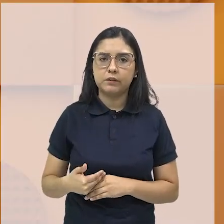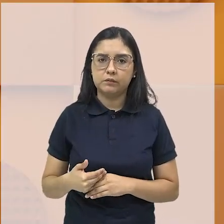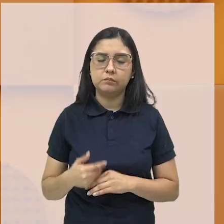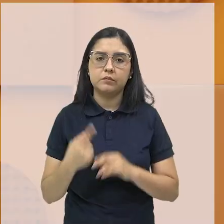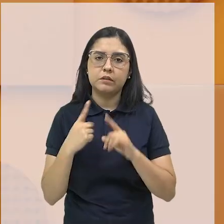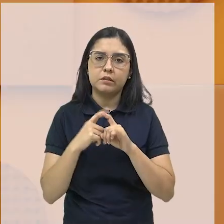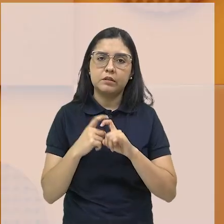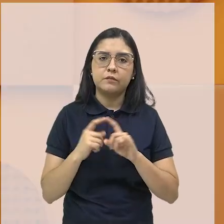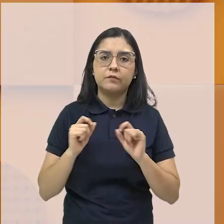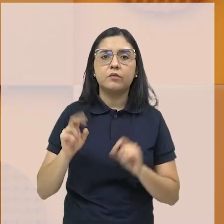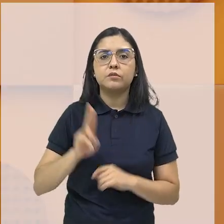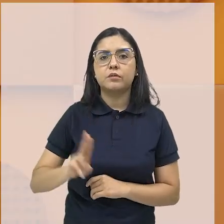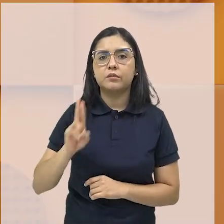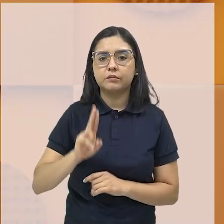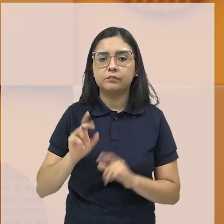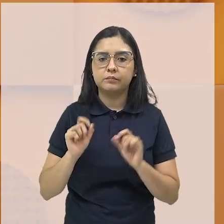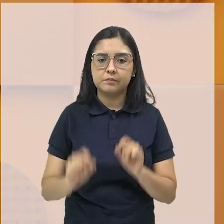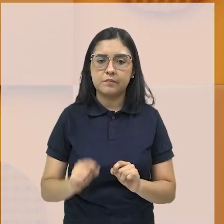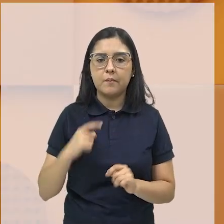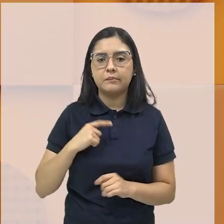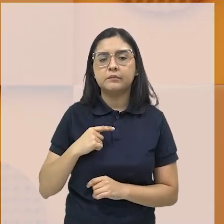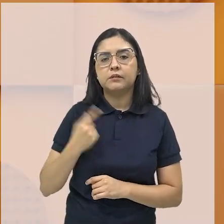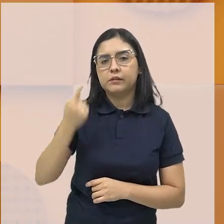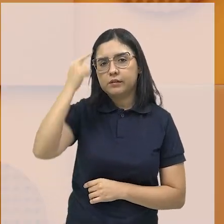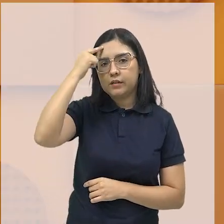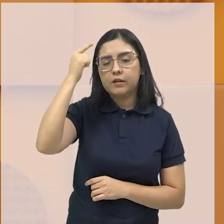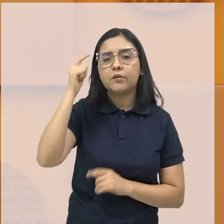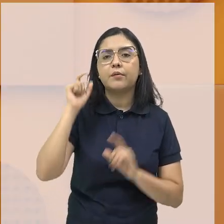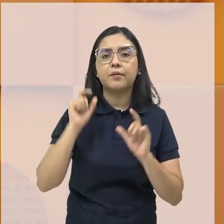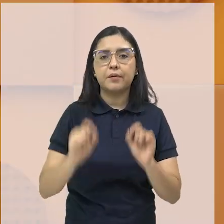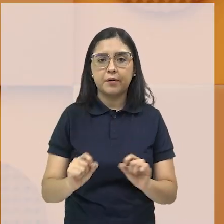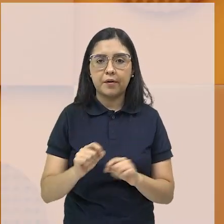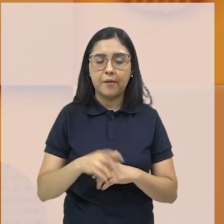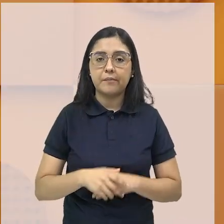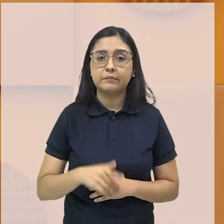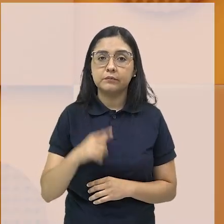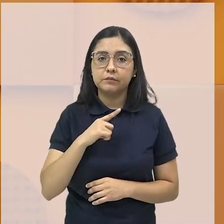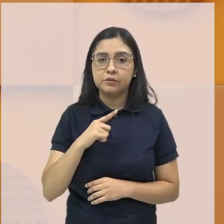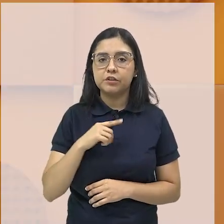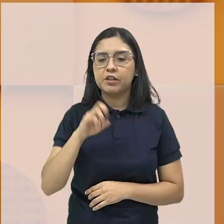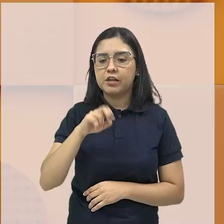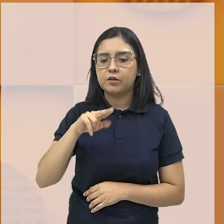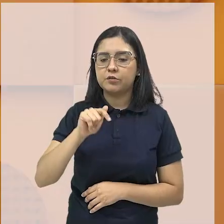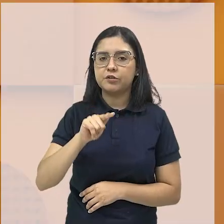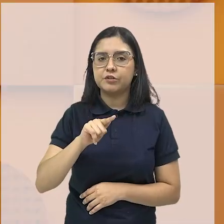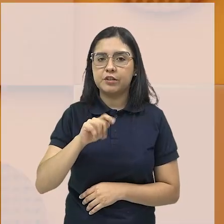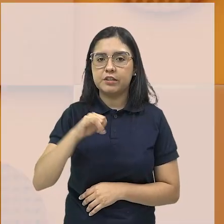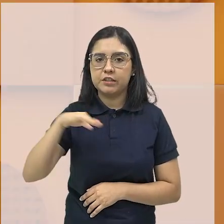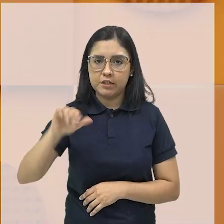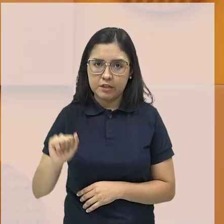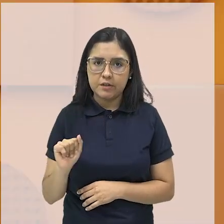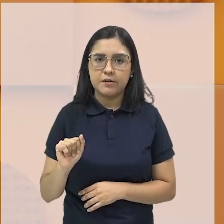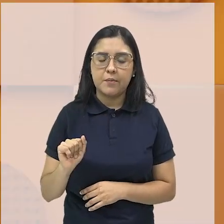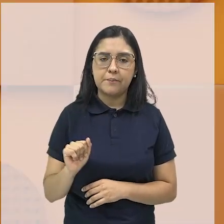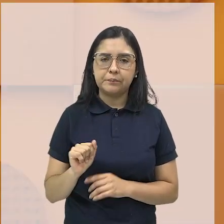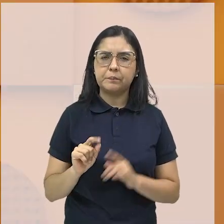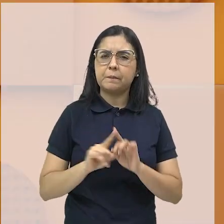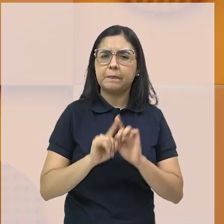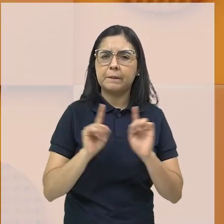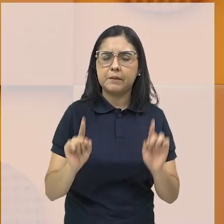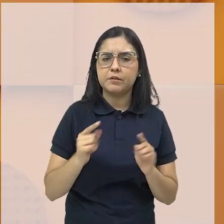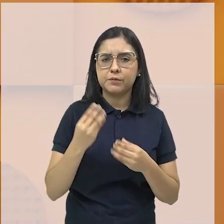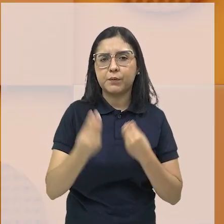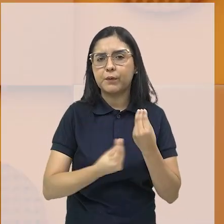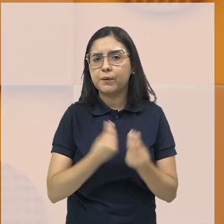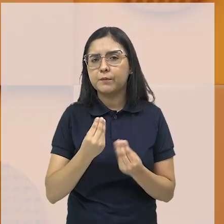totalitário, se vai usar a ideia do darwinismo social, a ideia de uma eugenia. Professora, mas de